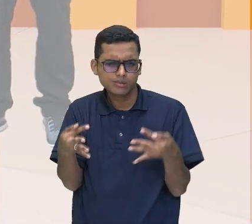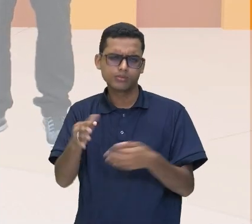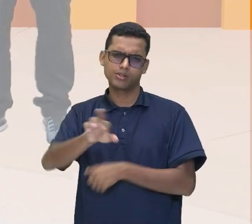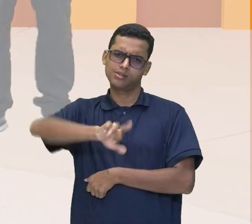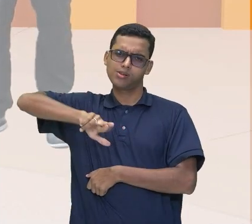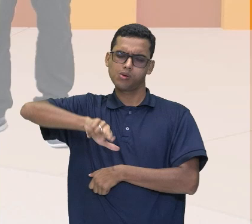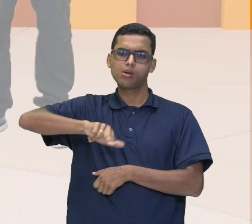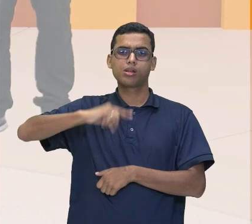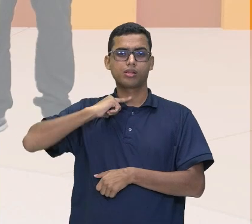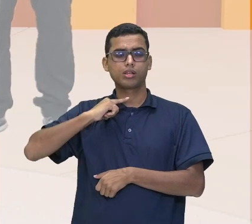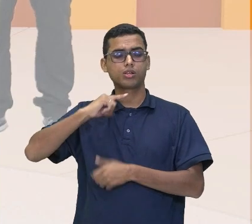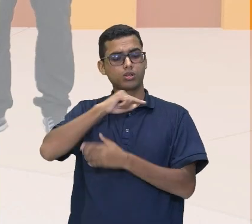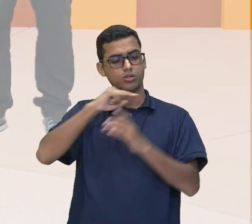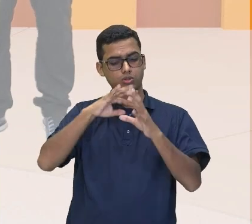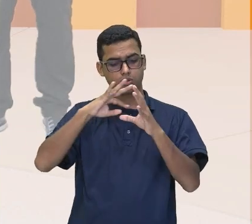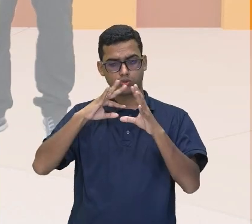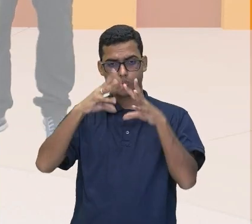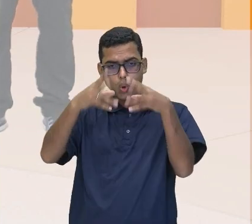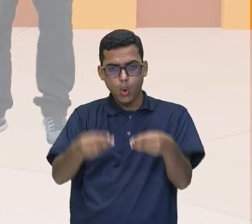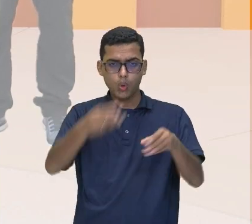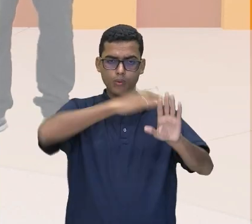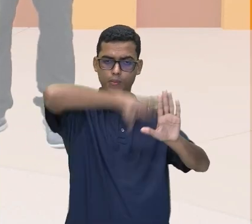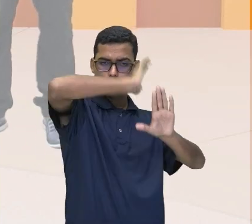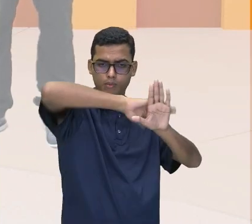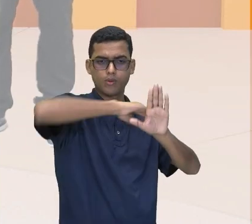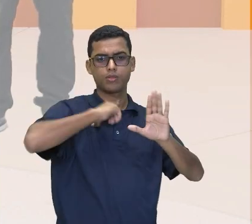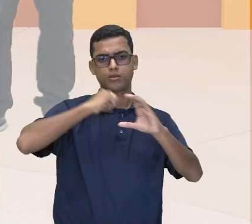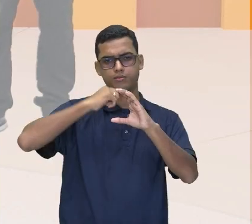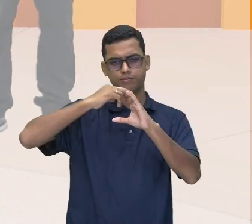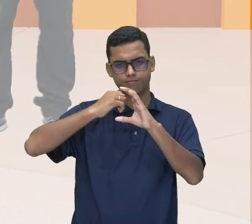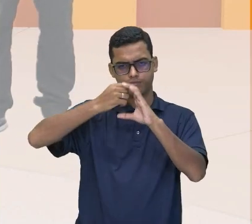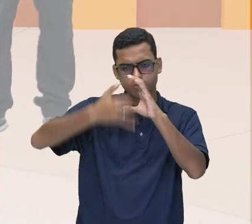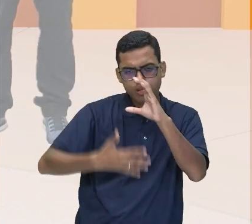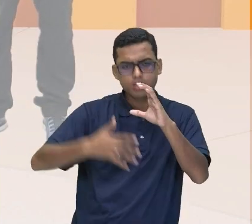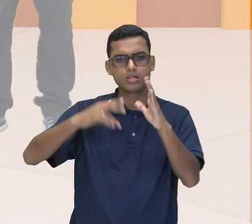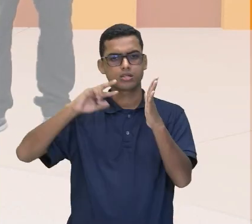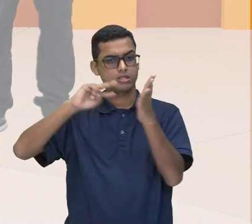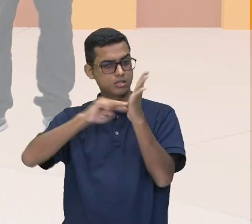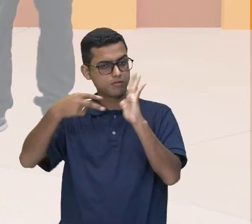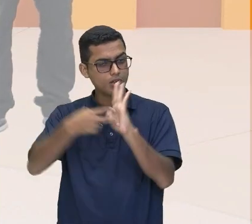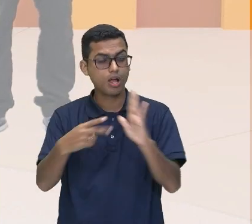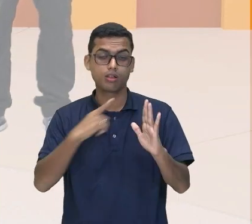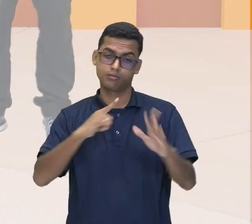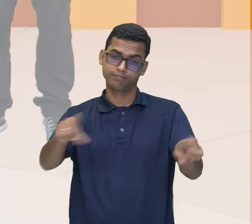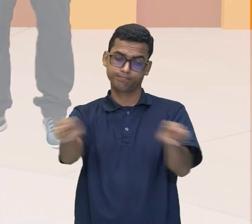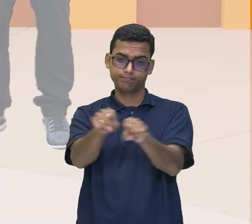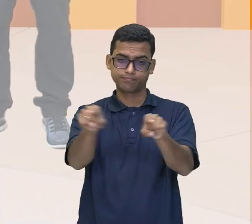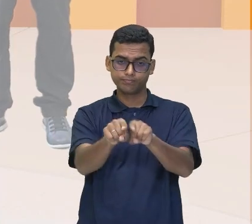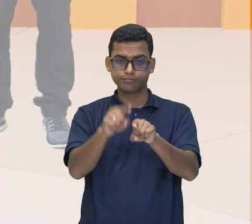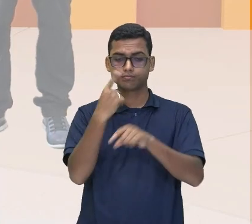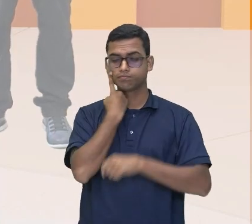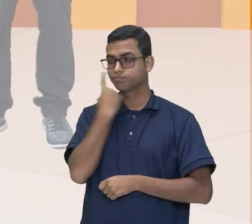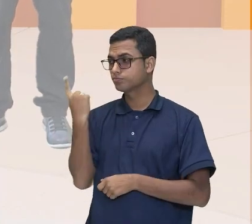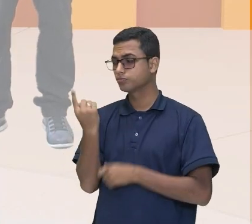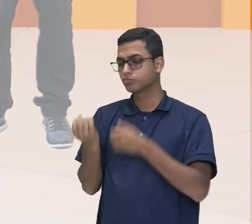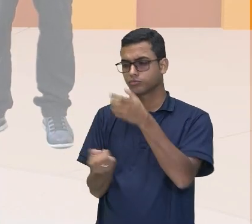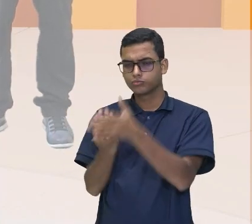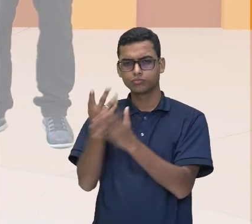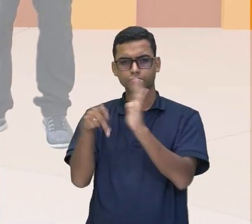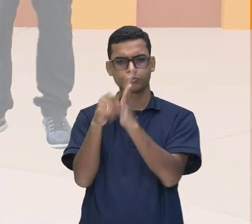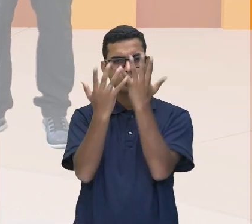cabeça, os adereços, as pinturas no corpo. Aí forma essa harmonia que nós chamamos de estética. Tá